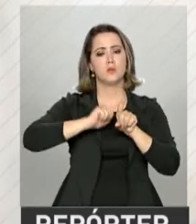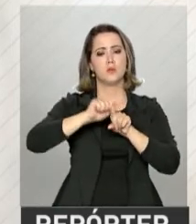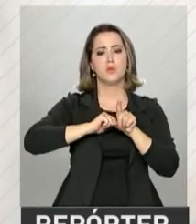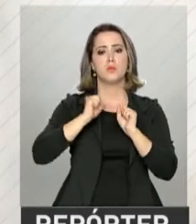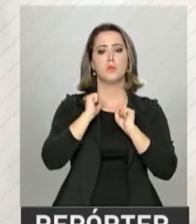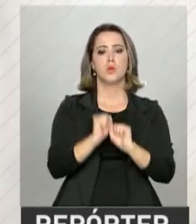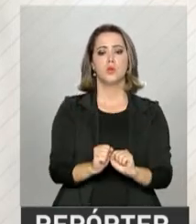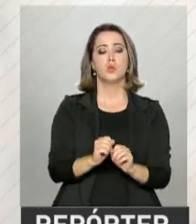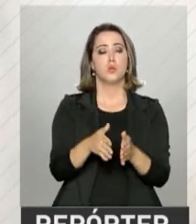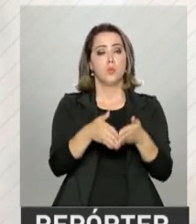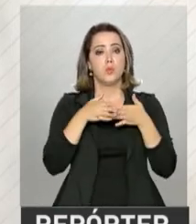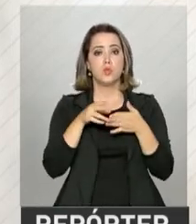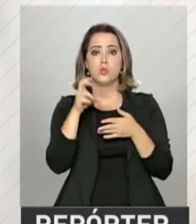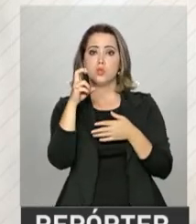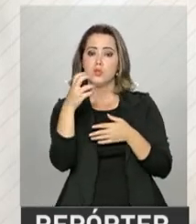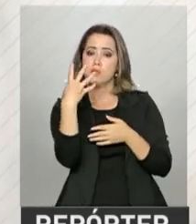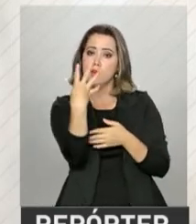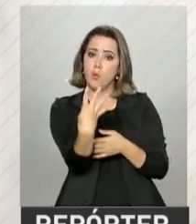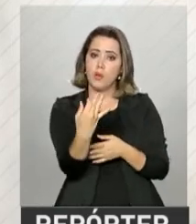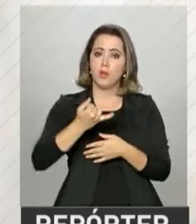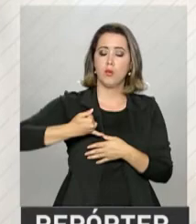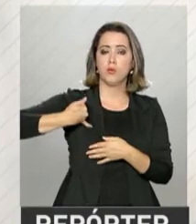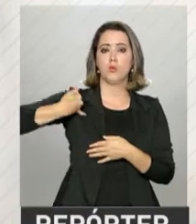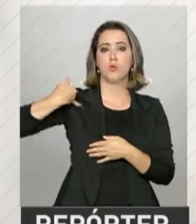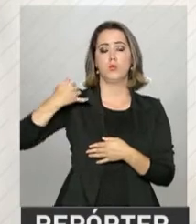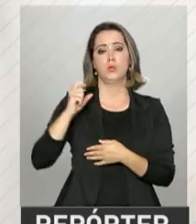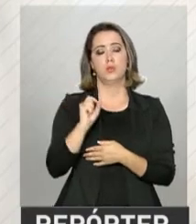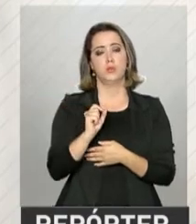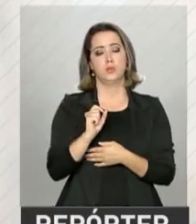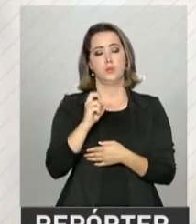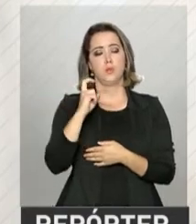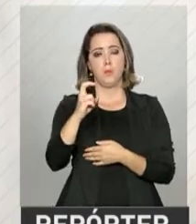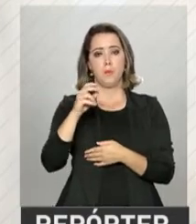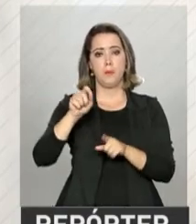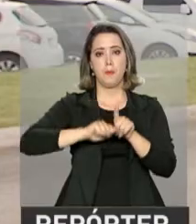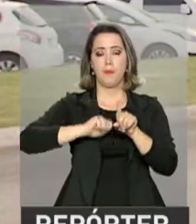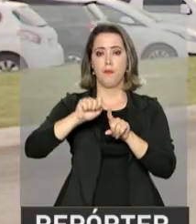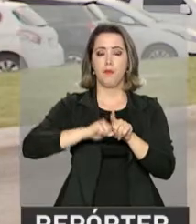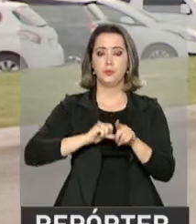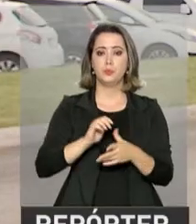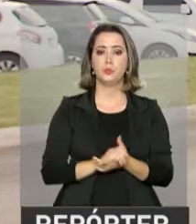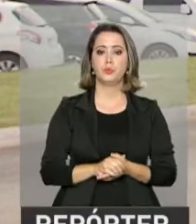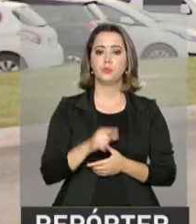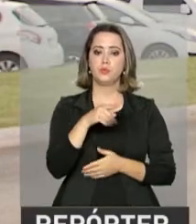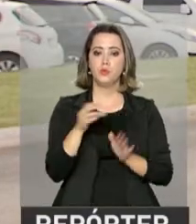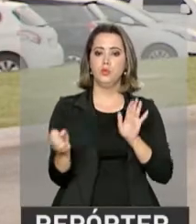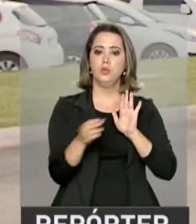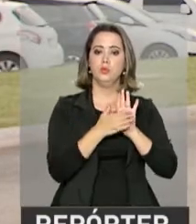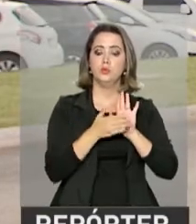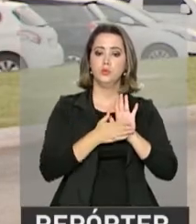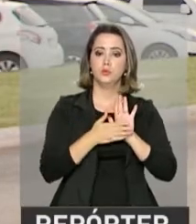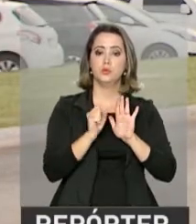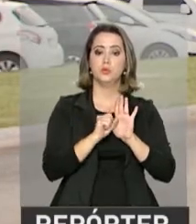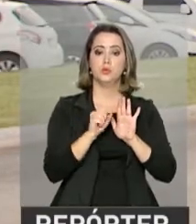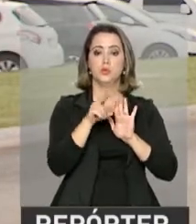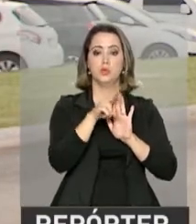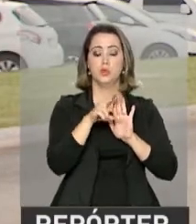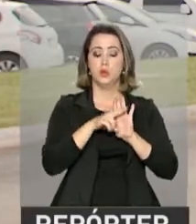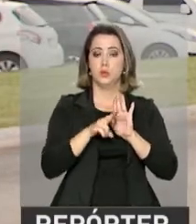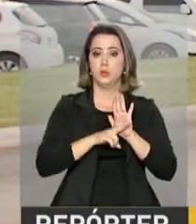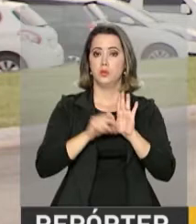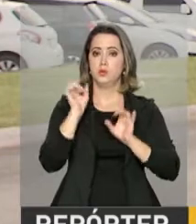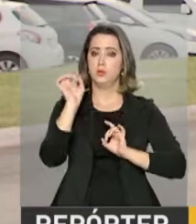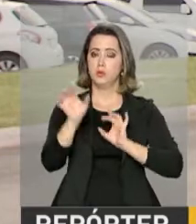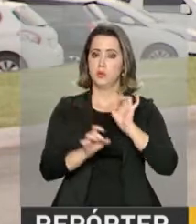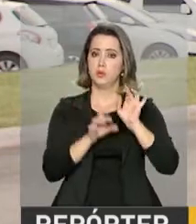aposentadoria aos 54 anos e 5 meses de idade a nova proposta prevê aposentadoria especial para